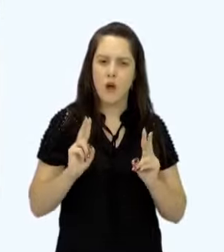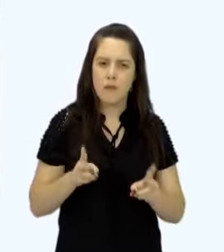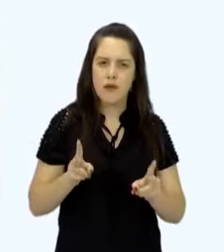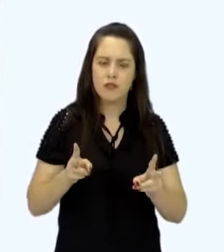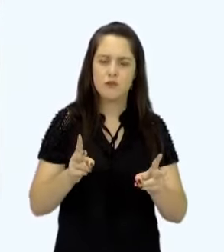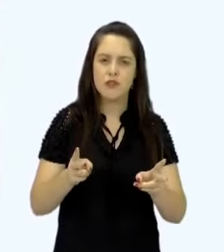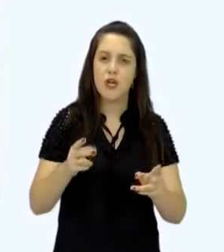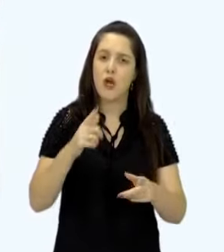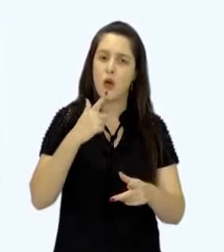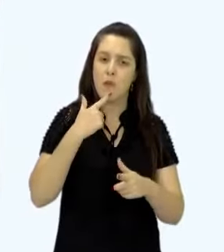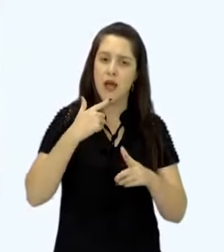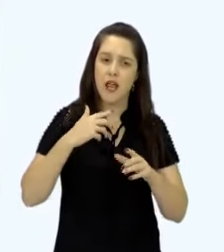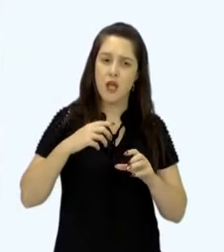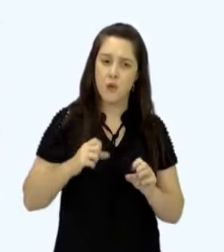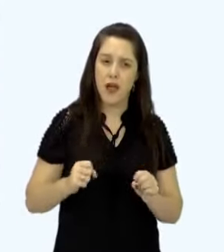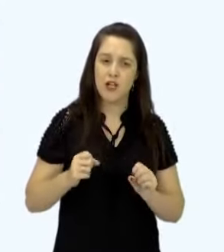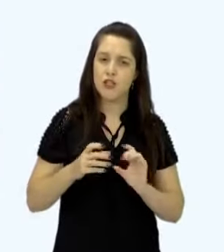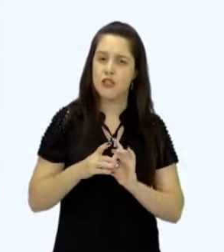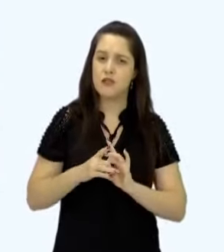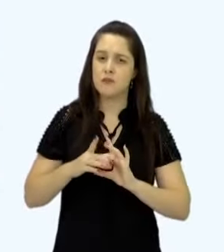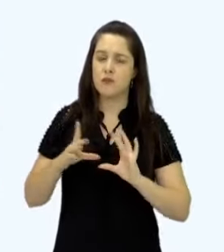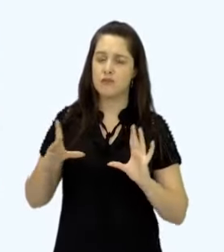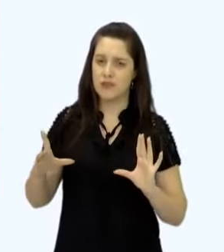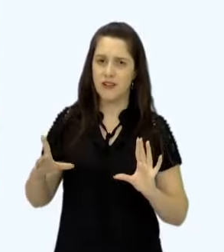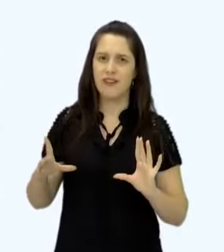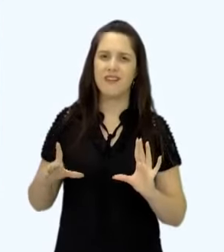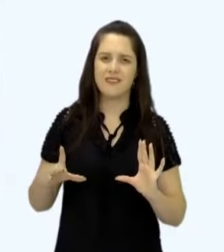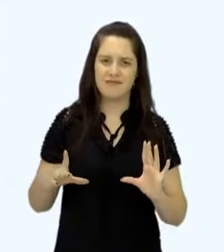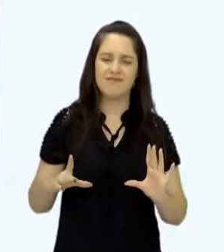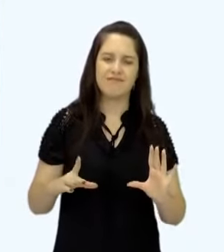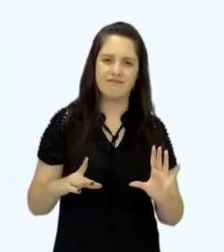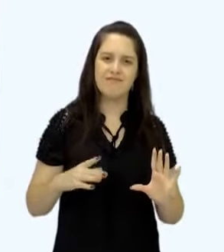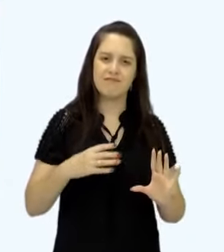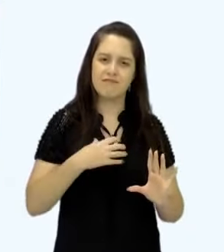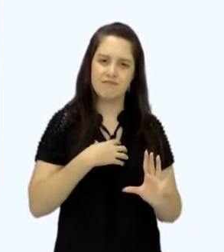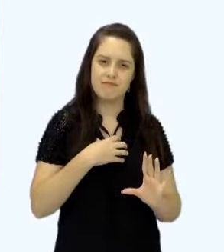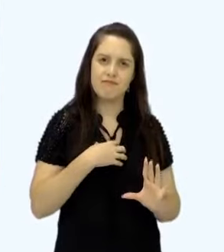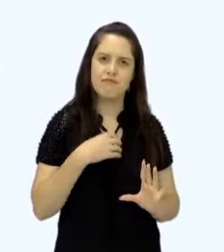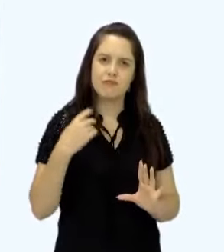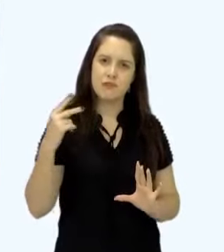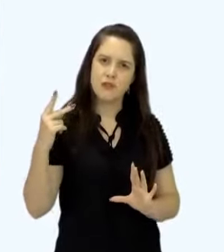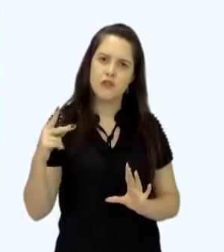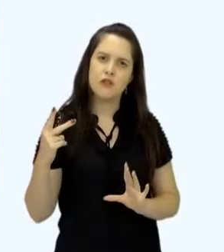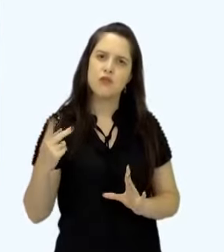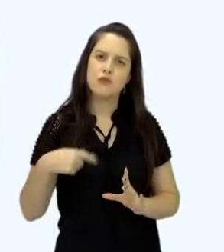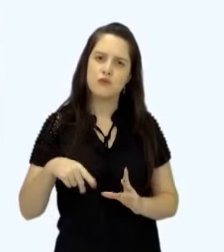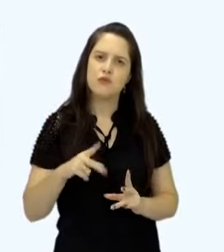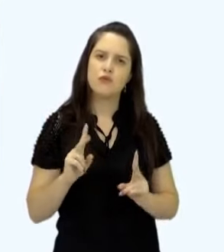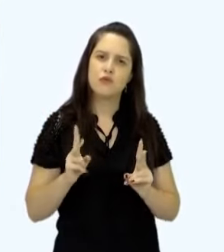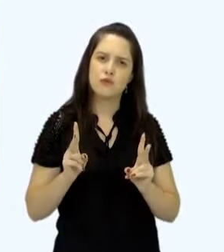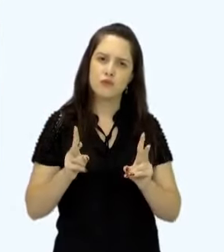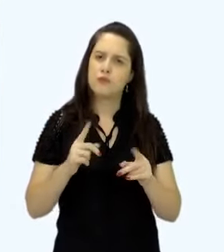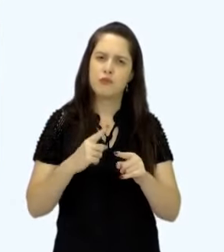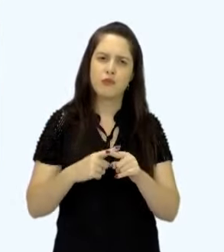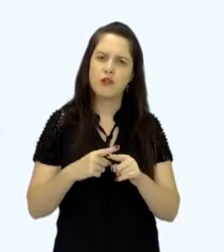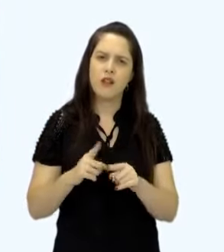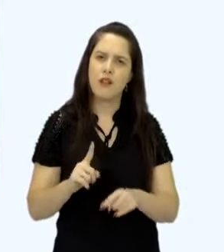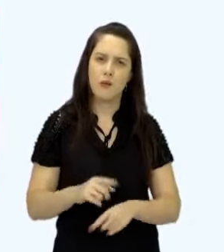uma linguagem espontânea, aparentemente espontânea, pelo que a gente supõe, o que permite que nós também façamos isso, por que não?